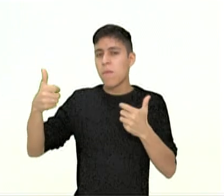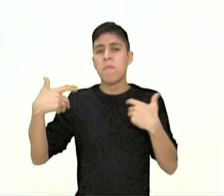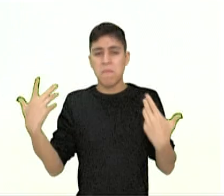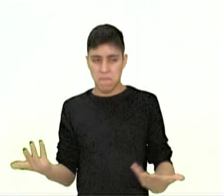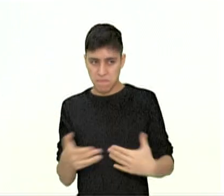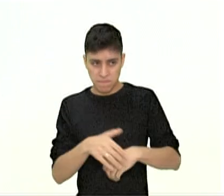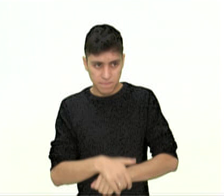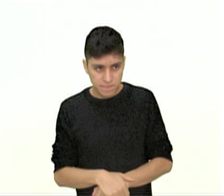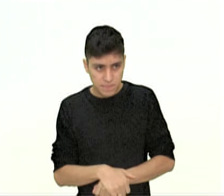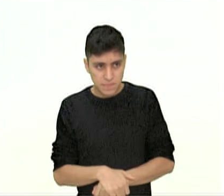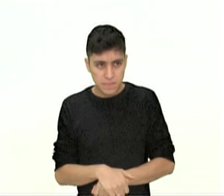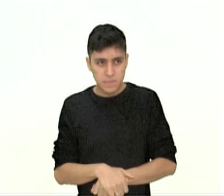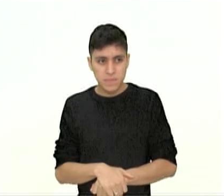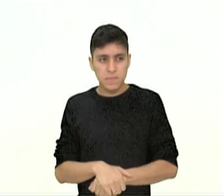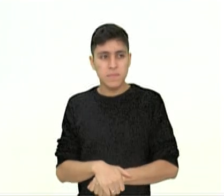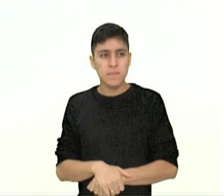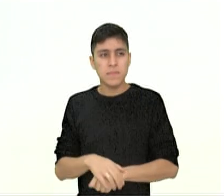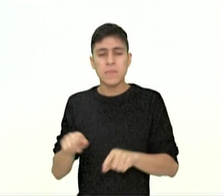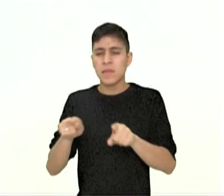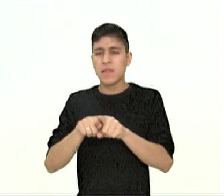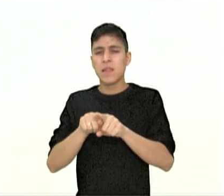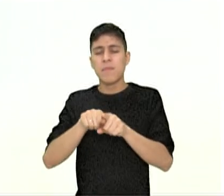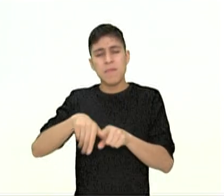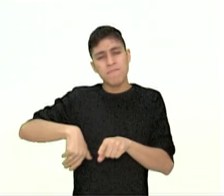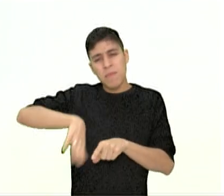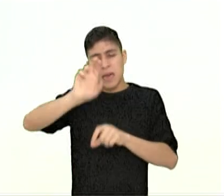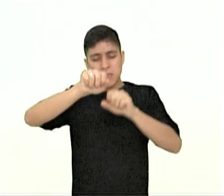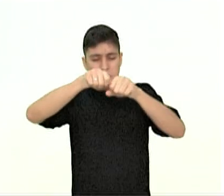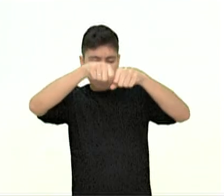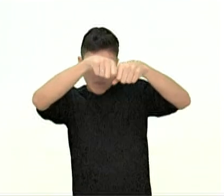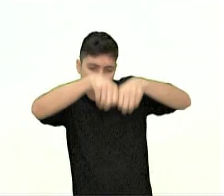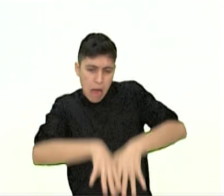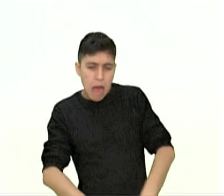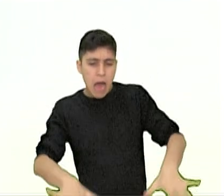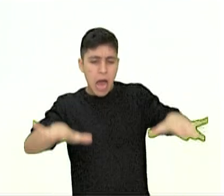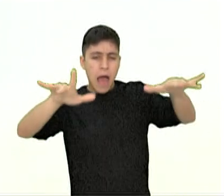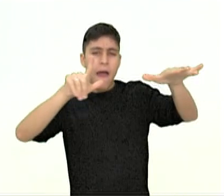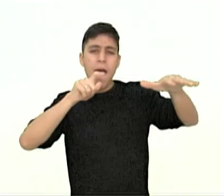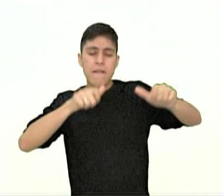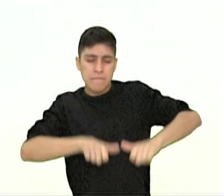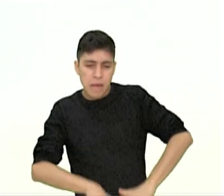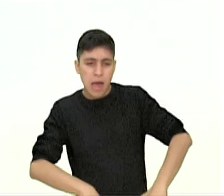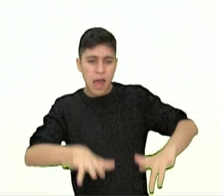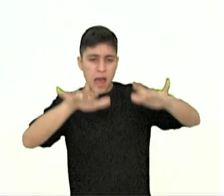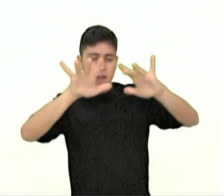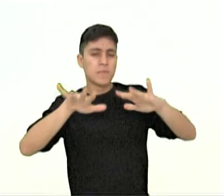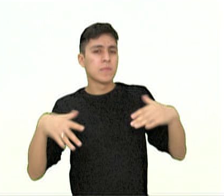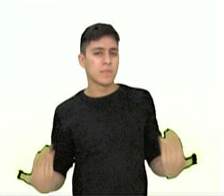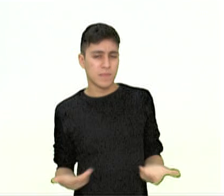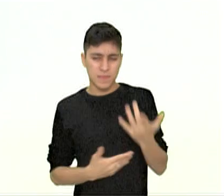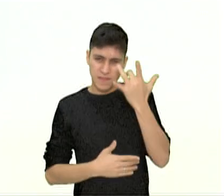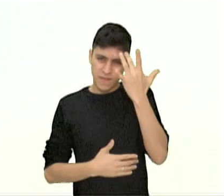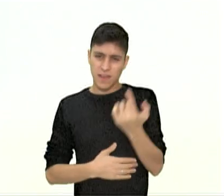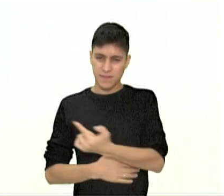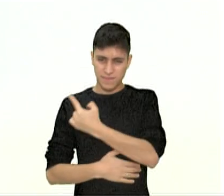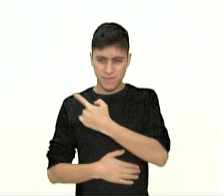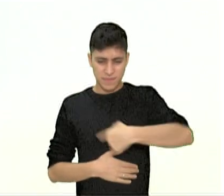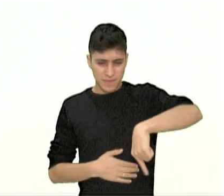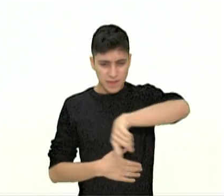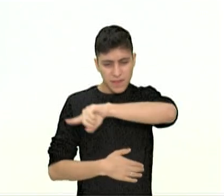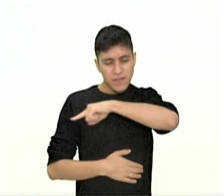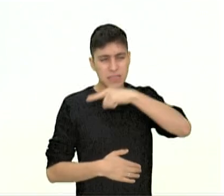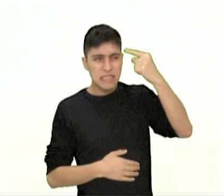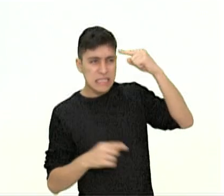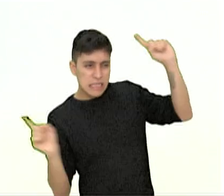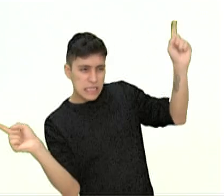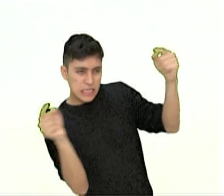geleiras. Aumento das inundações e o nível do mar. Muito fácil, né? Só você ligar